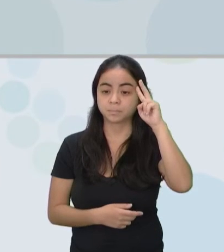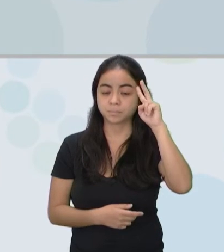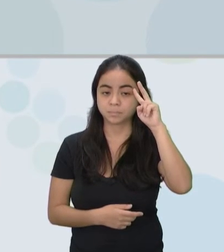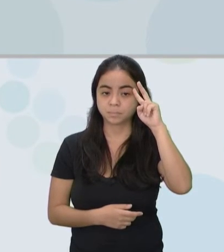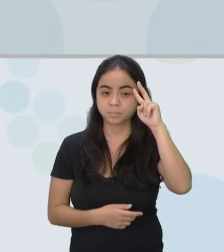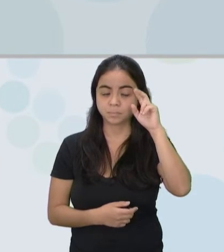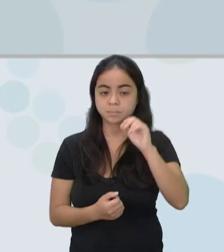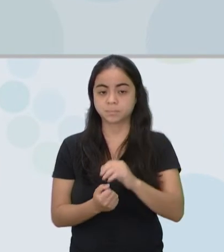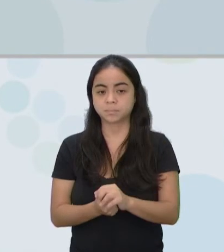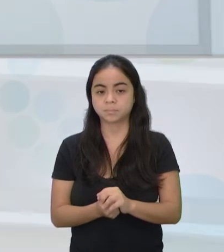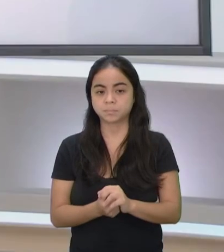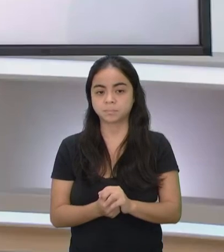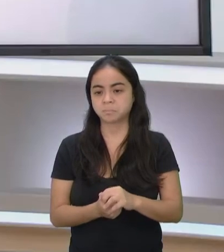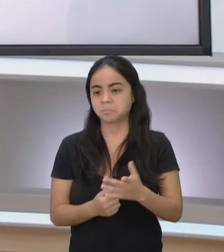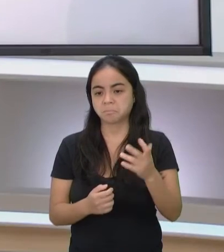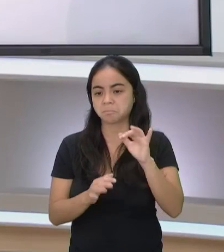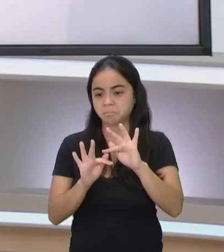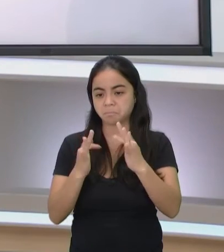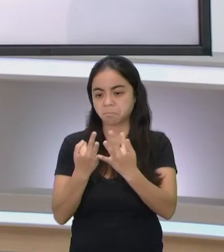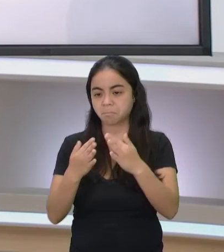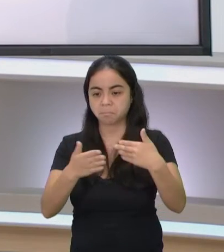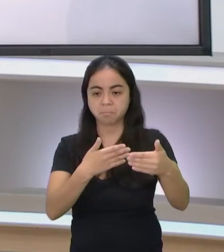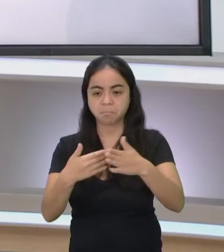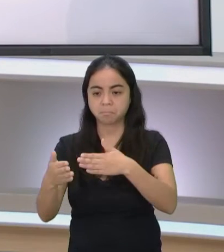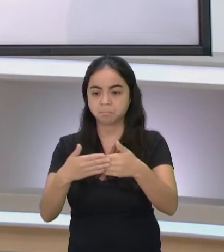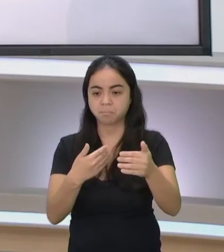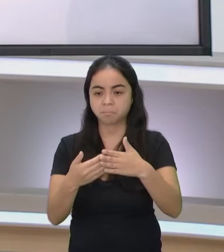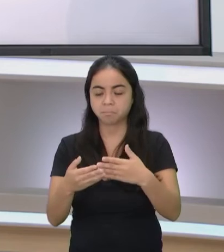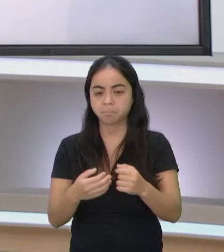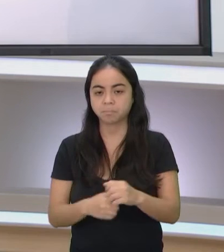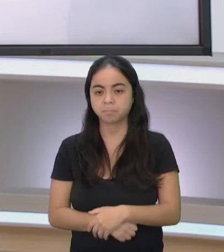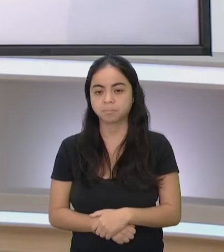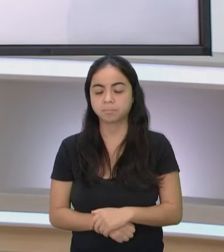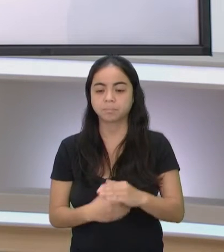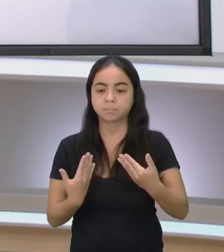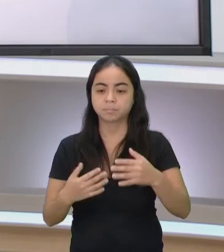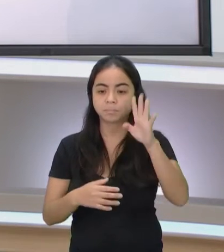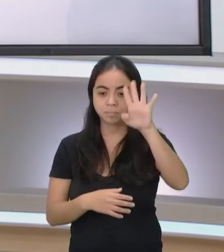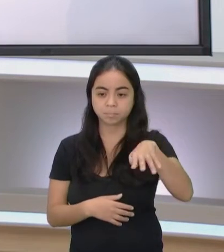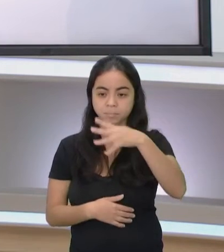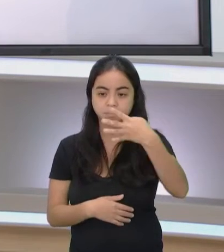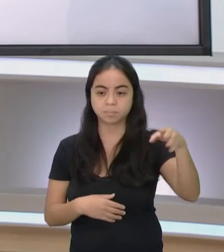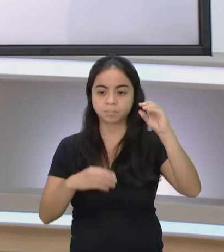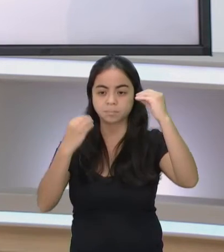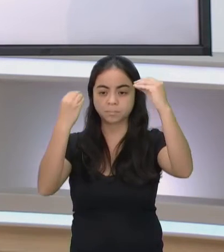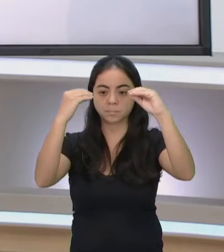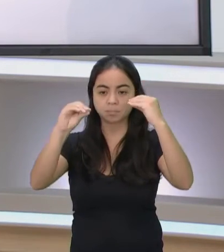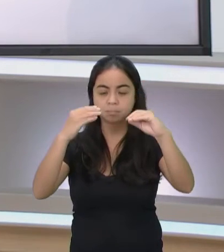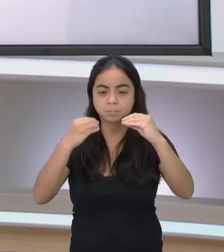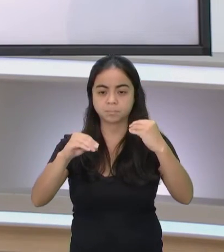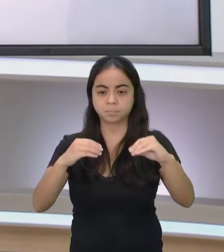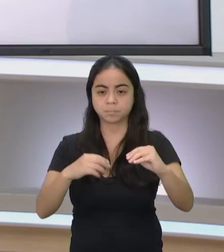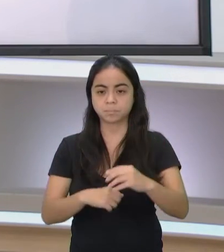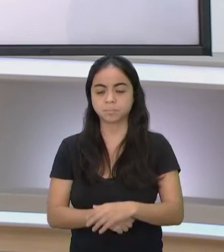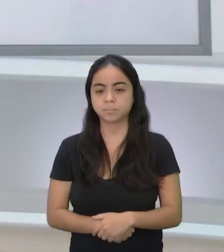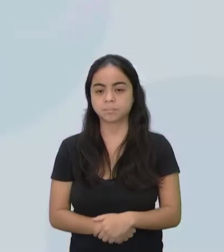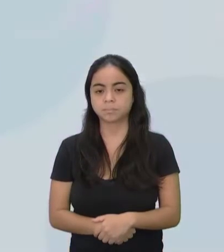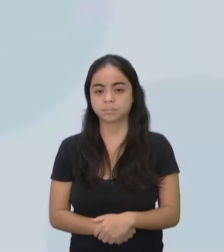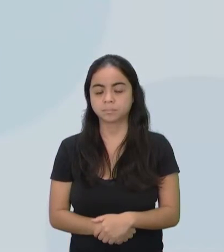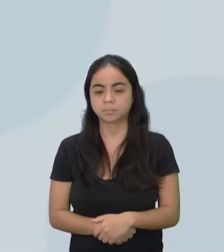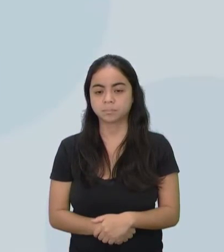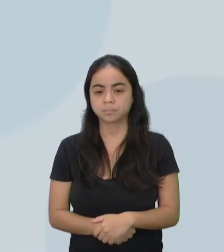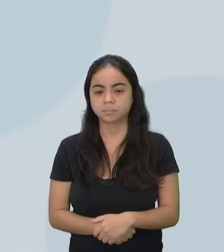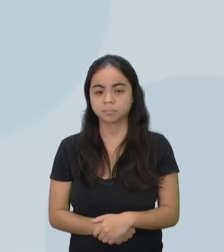de uma família fictícia. Então, vamos lá, a gente vai preencher uma tabela, tá? Então, ó, a gente vai completar uma